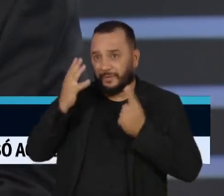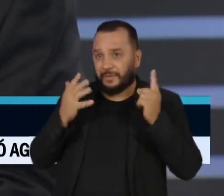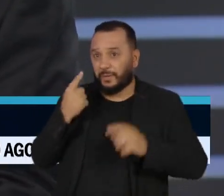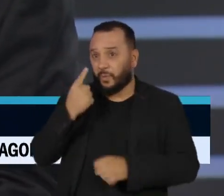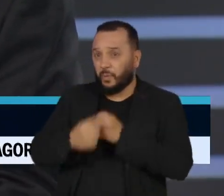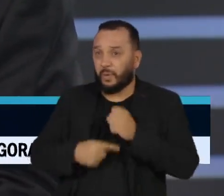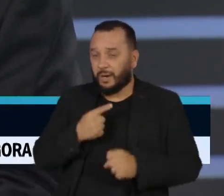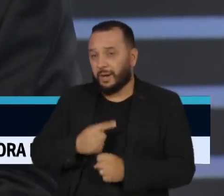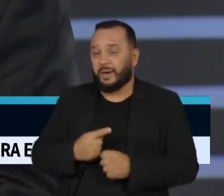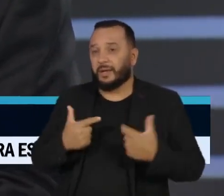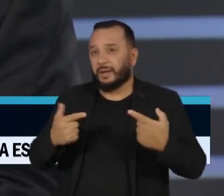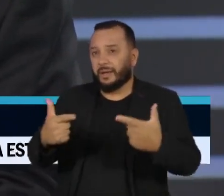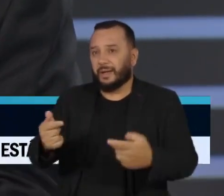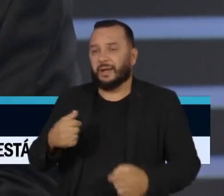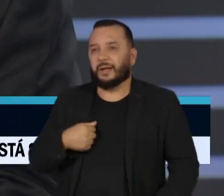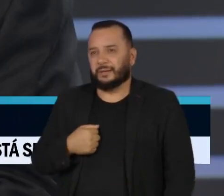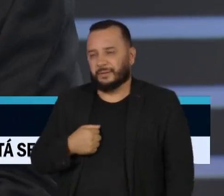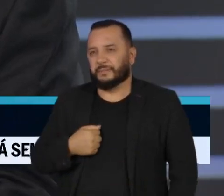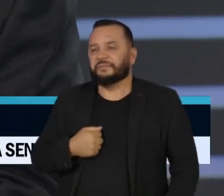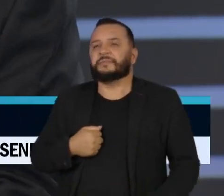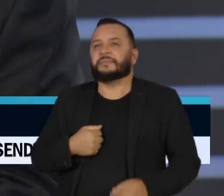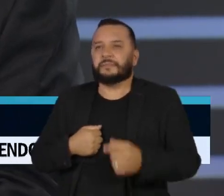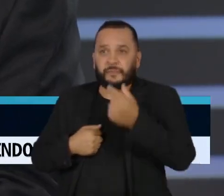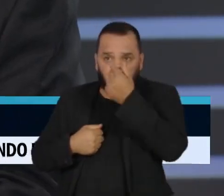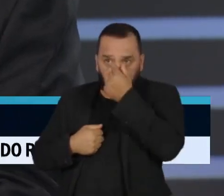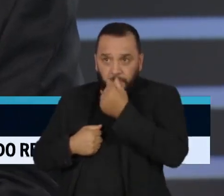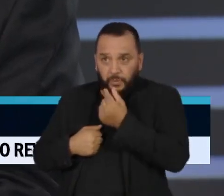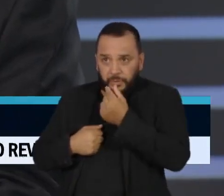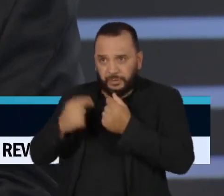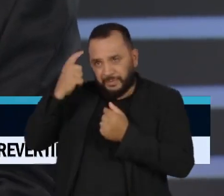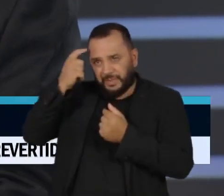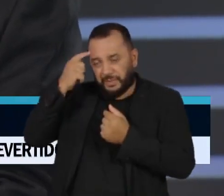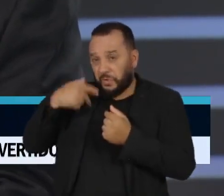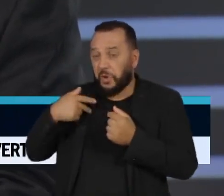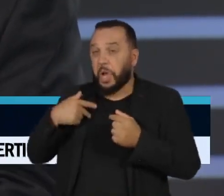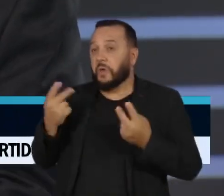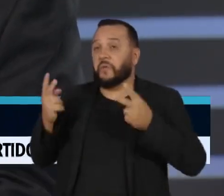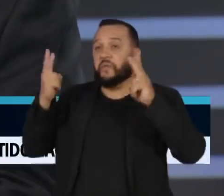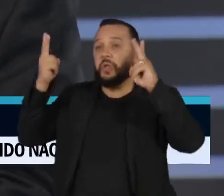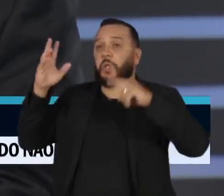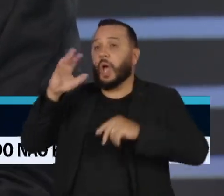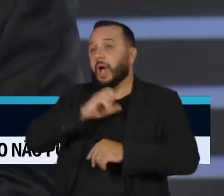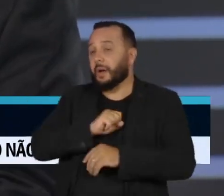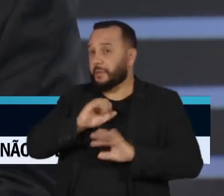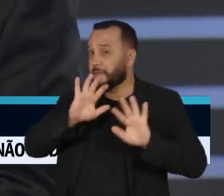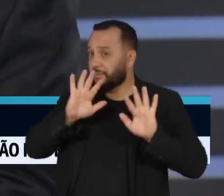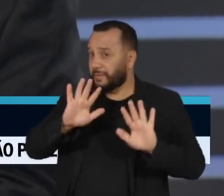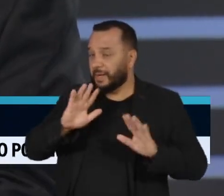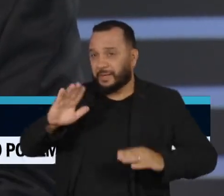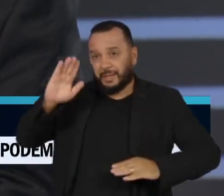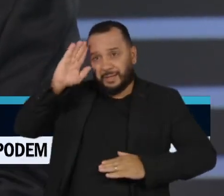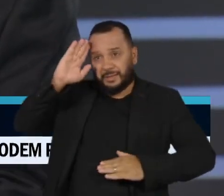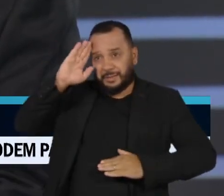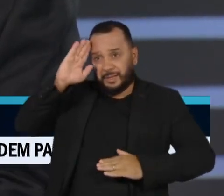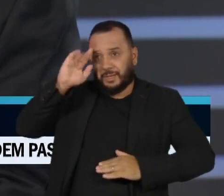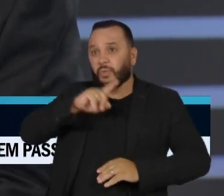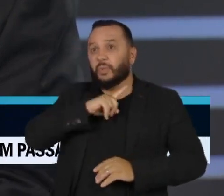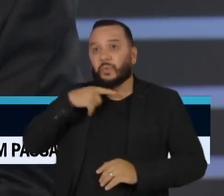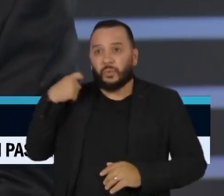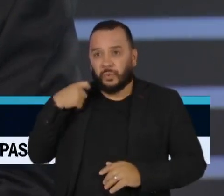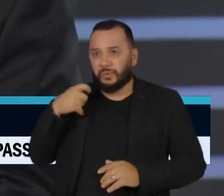o achou que ia conseguir vencer ela muito rápido mas historicamente o exército Russo sempre foi